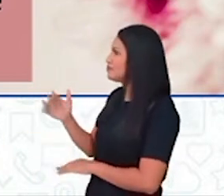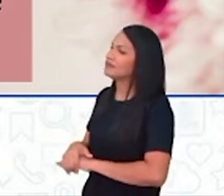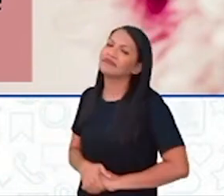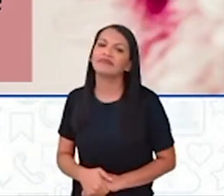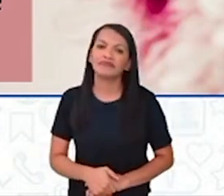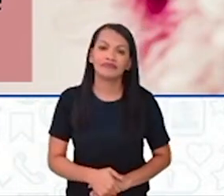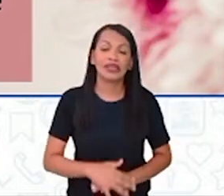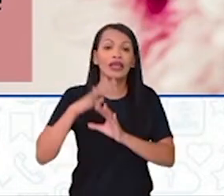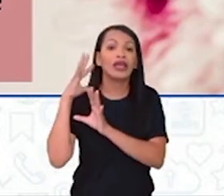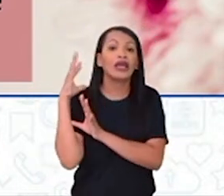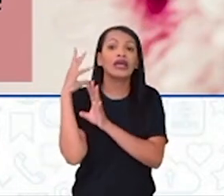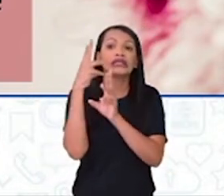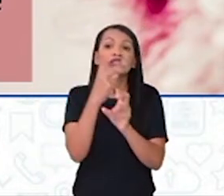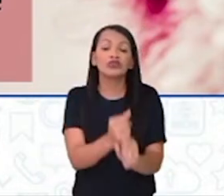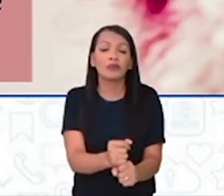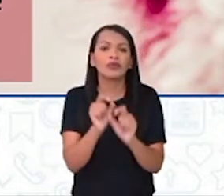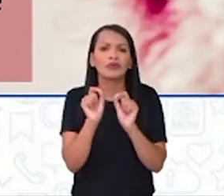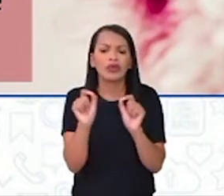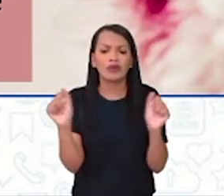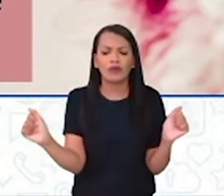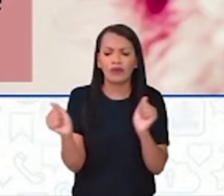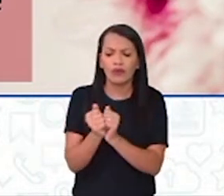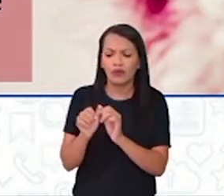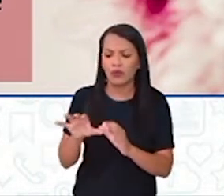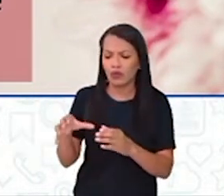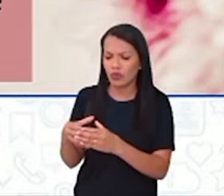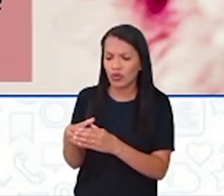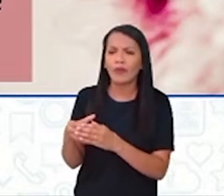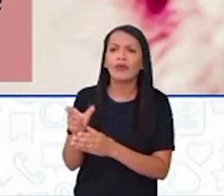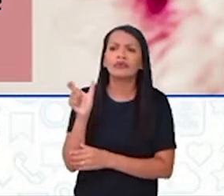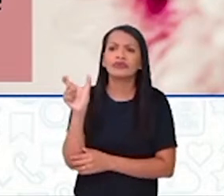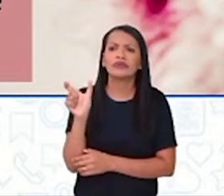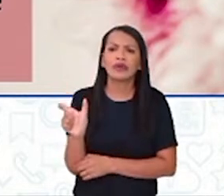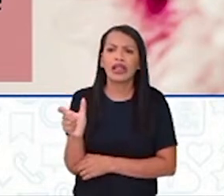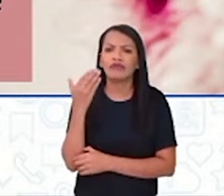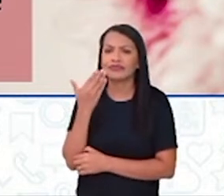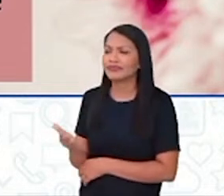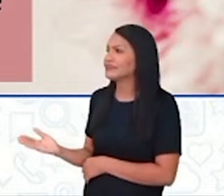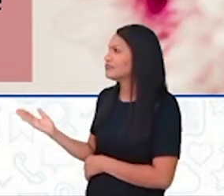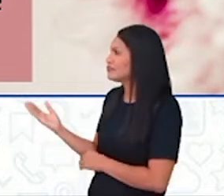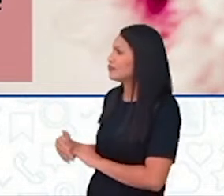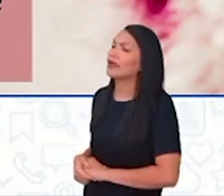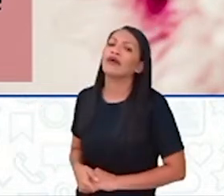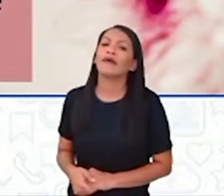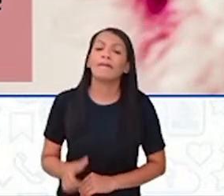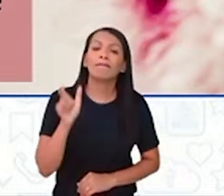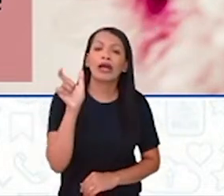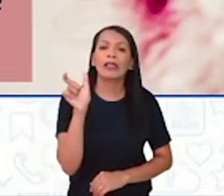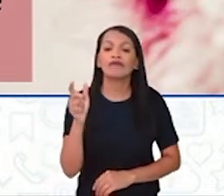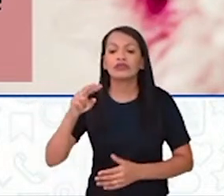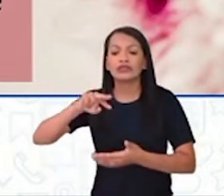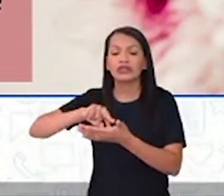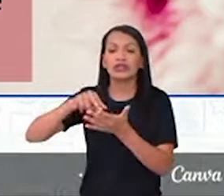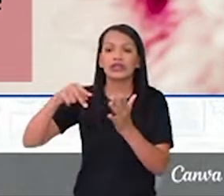de palavras, e esse grupo de palavras chama-se hiperônimo, que é a palavra de sentido amplo, que engloba